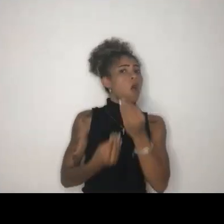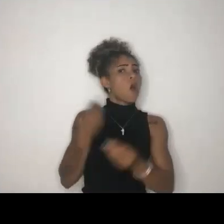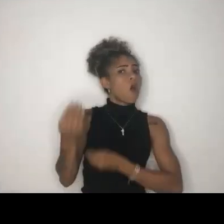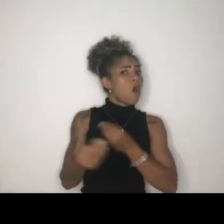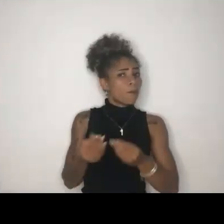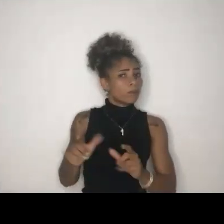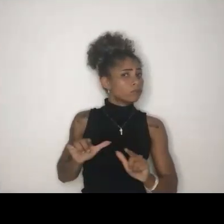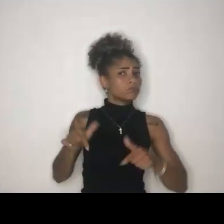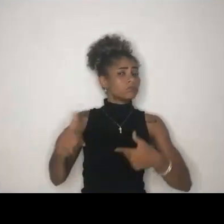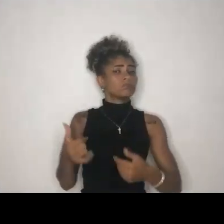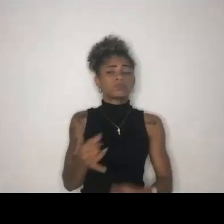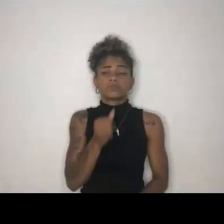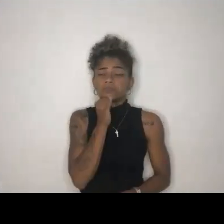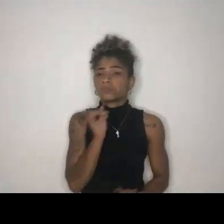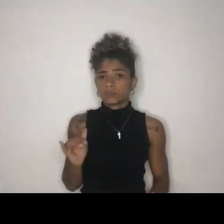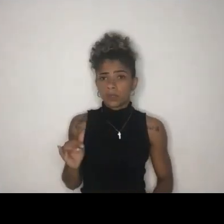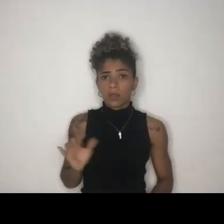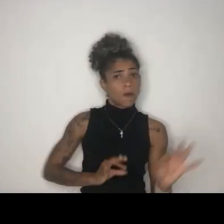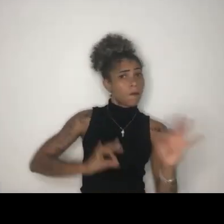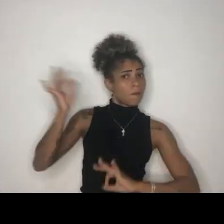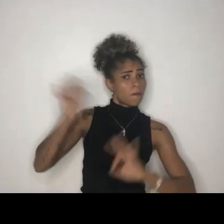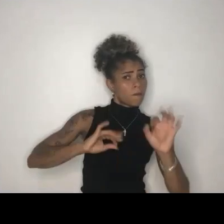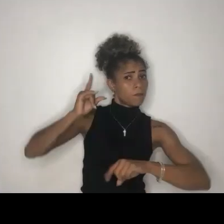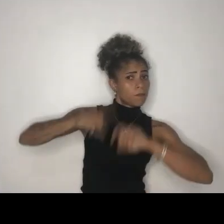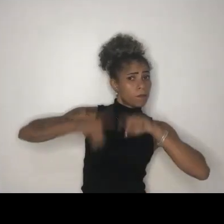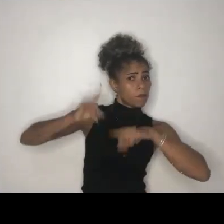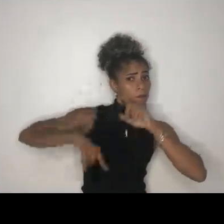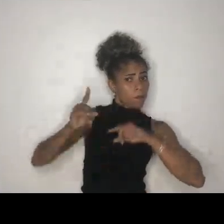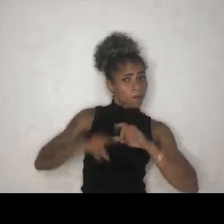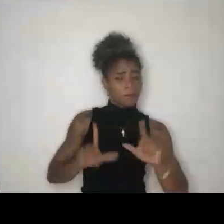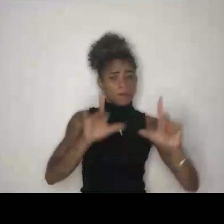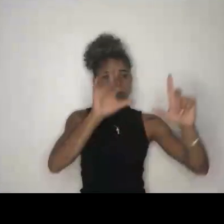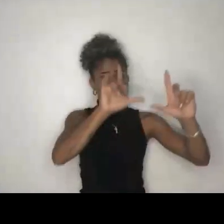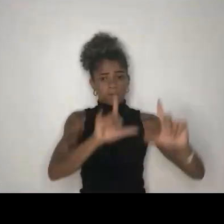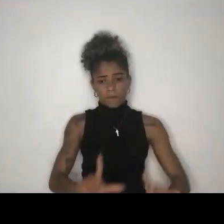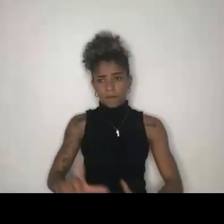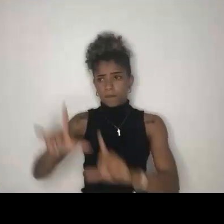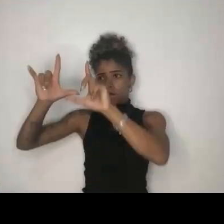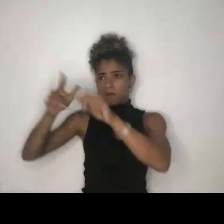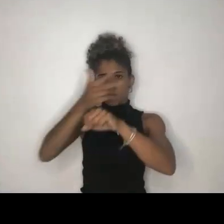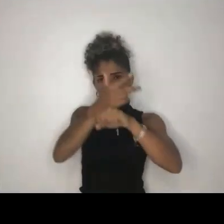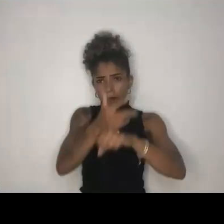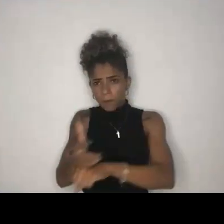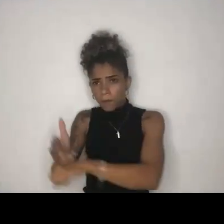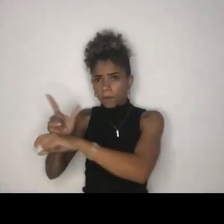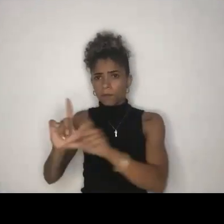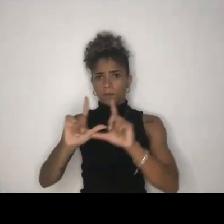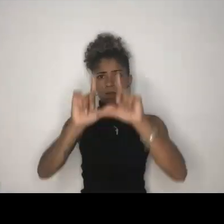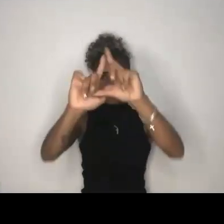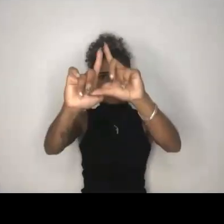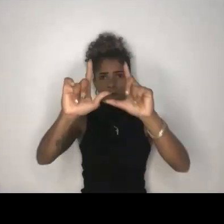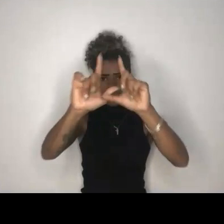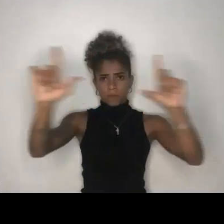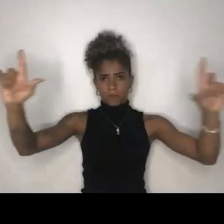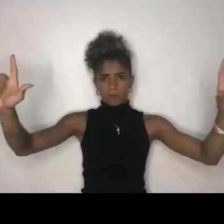por exemplo a organização dos objetos os enquadramentos e pontos de vista de câmera o tratamento digital que